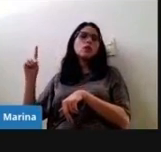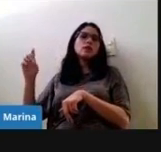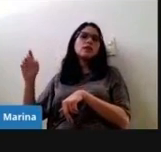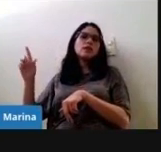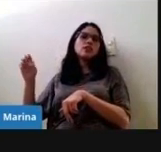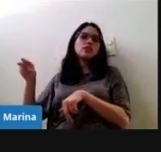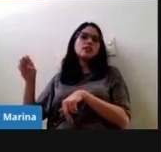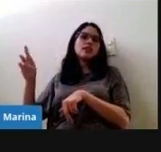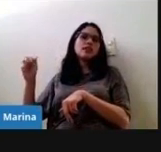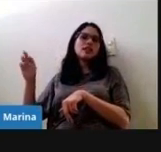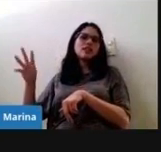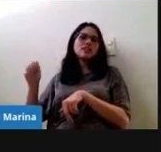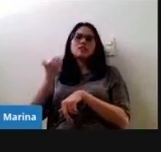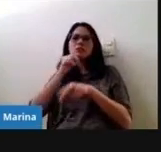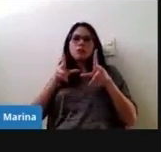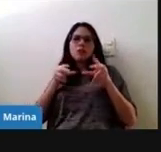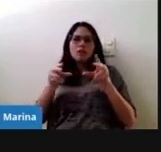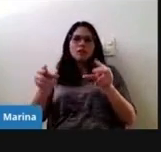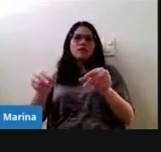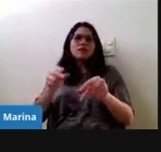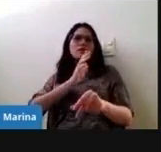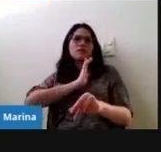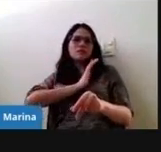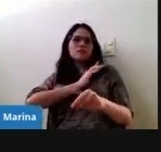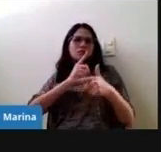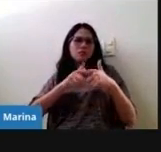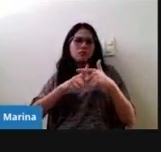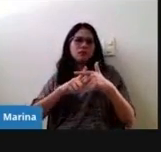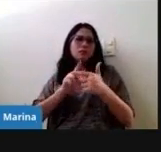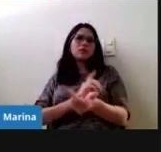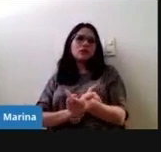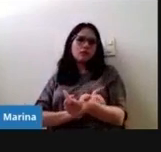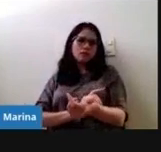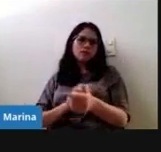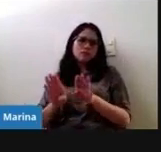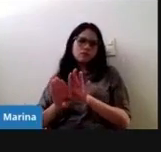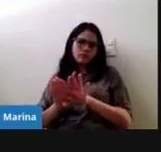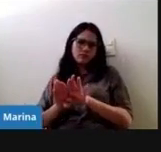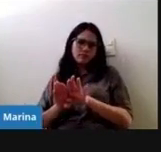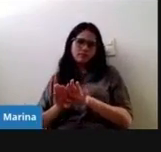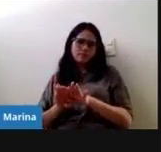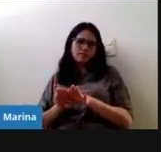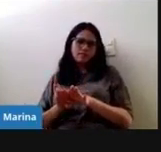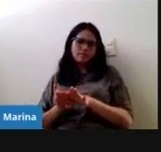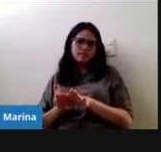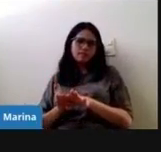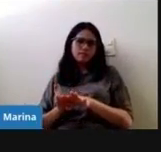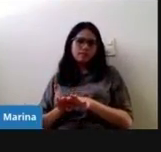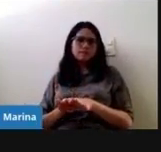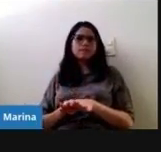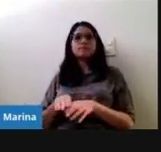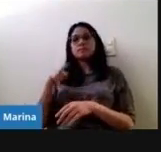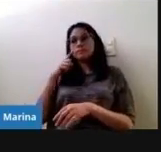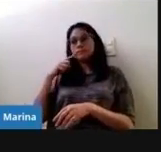doenças cardiovasculares, câncer e diabetes. Então, aqui nessa figura,